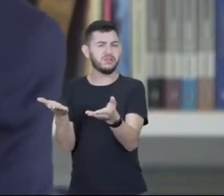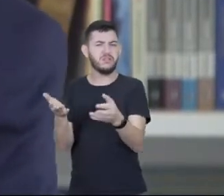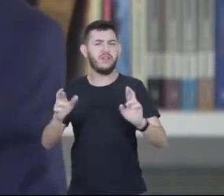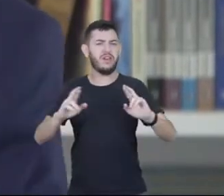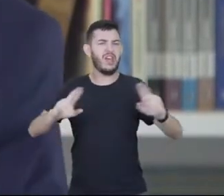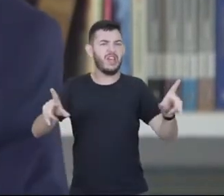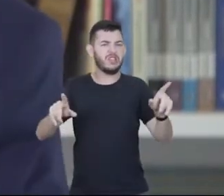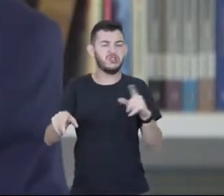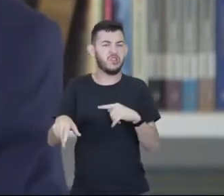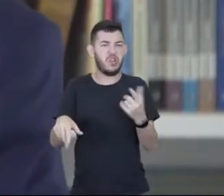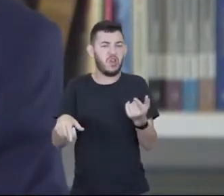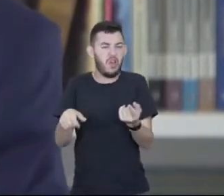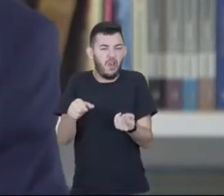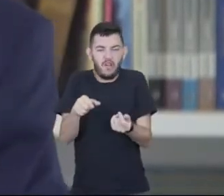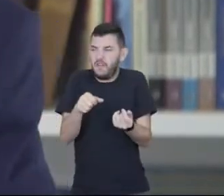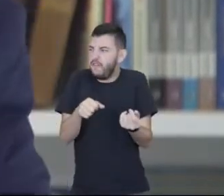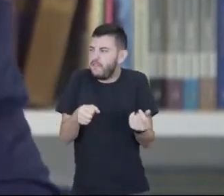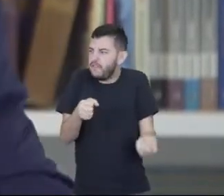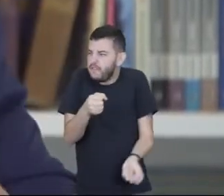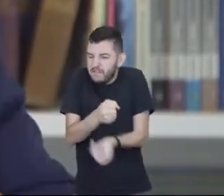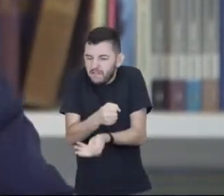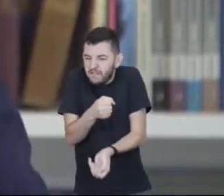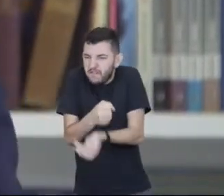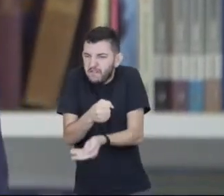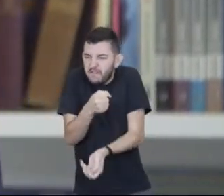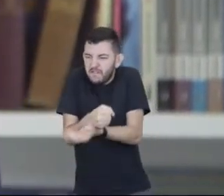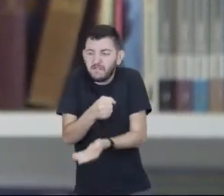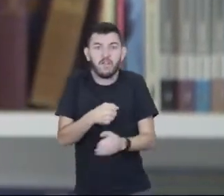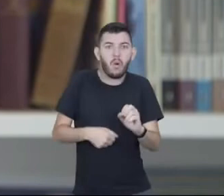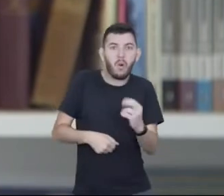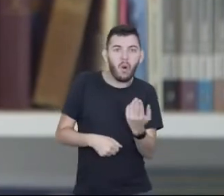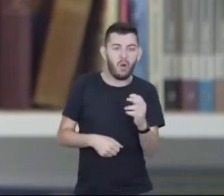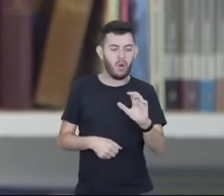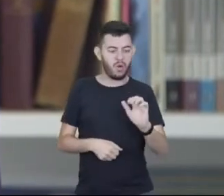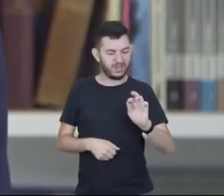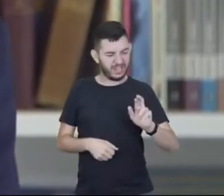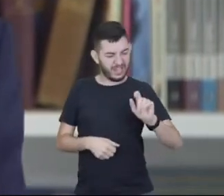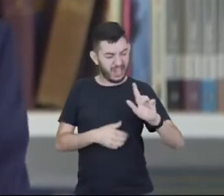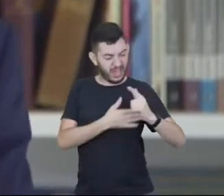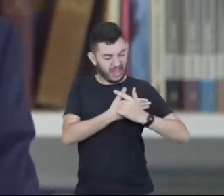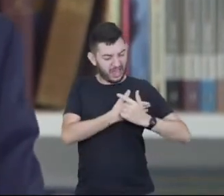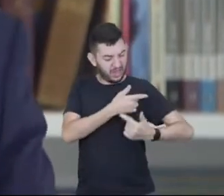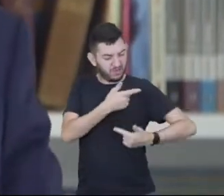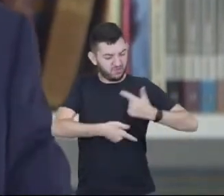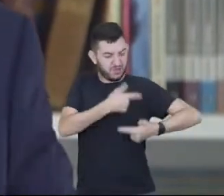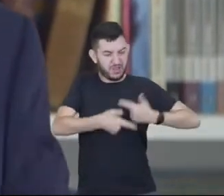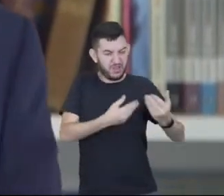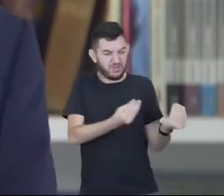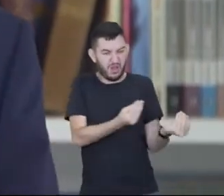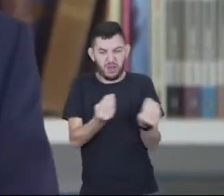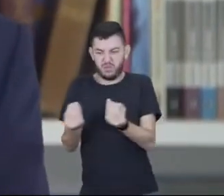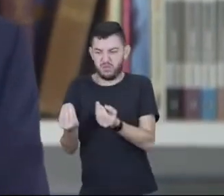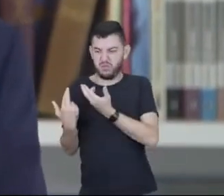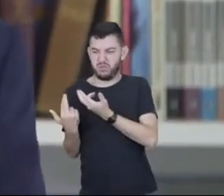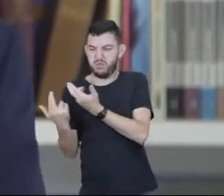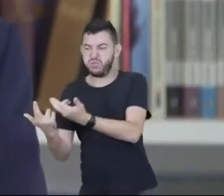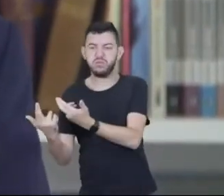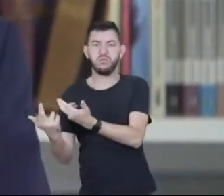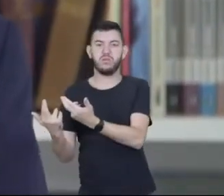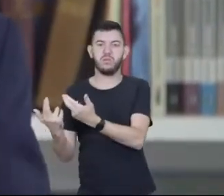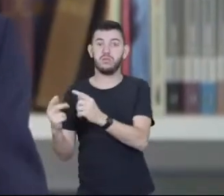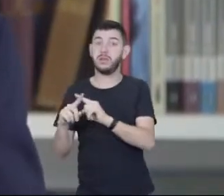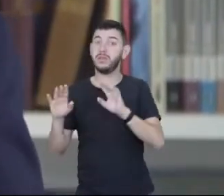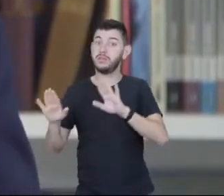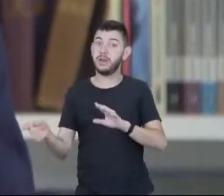aliciamento por cargos essa conjunção de forças políticas torna-se uma formidável